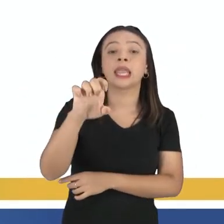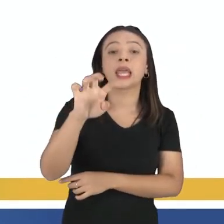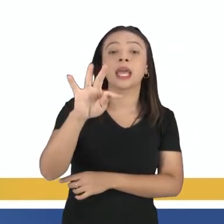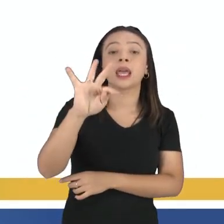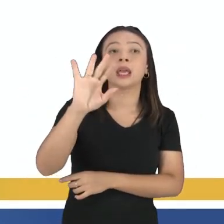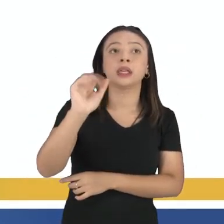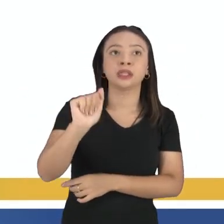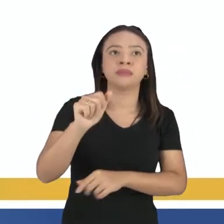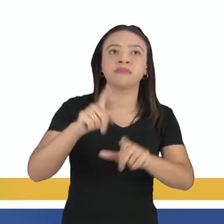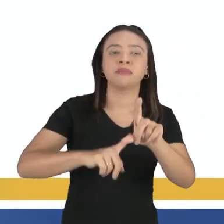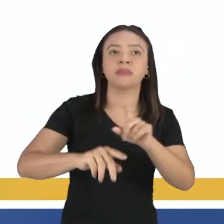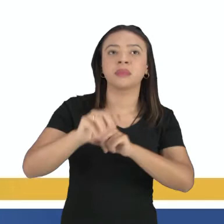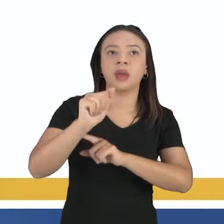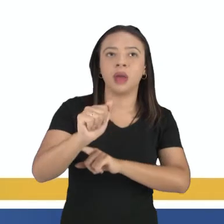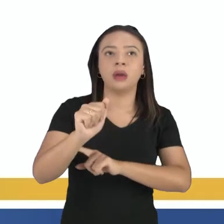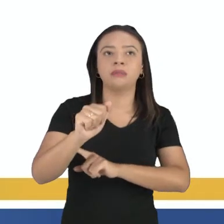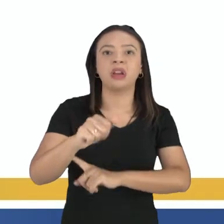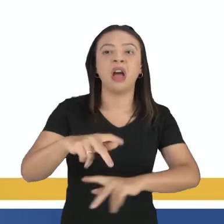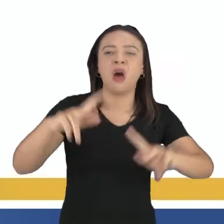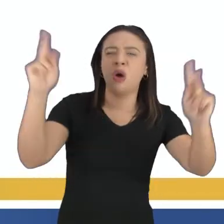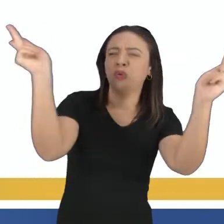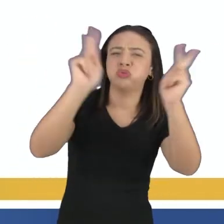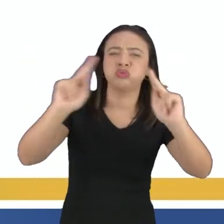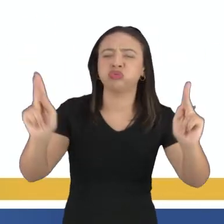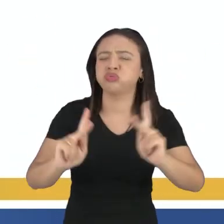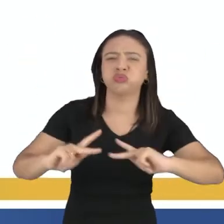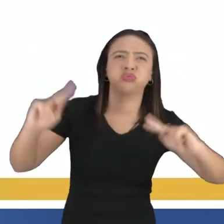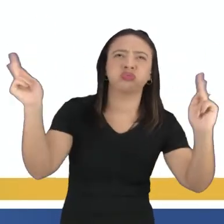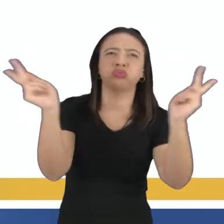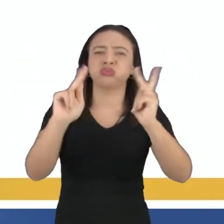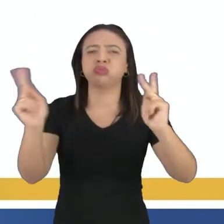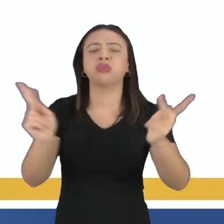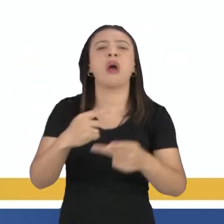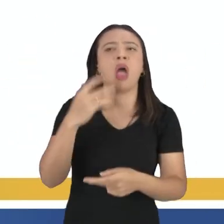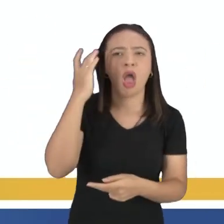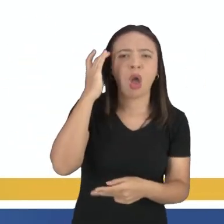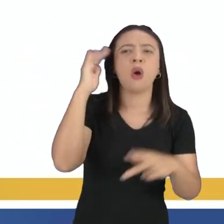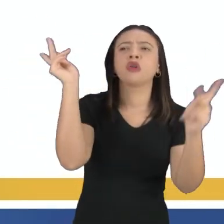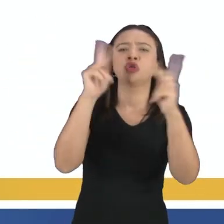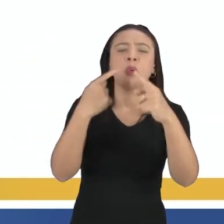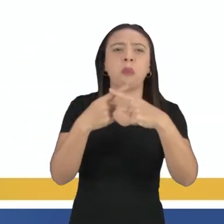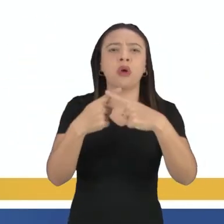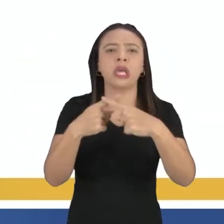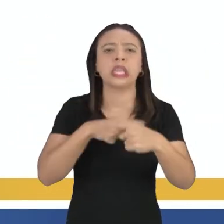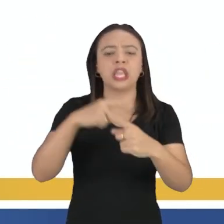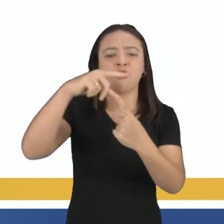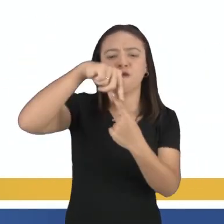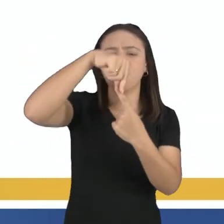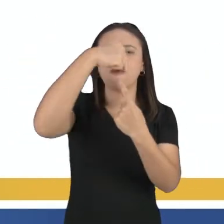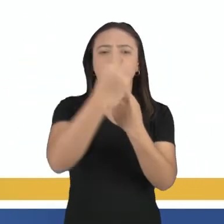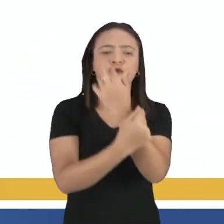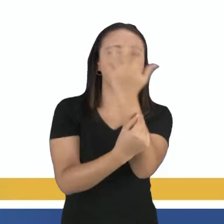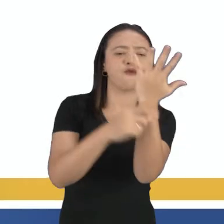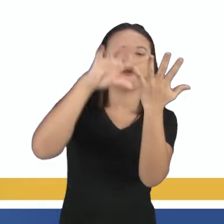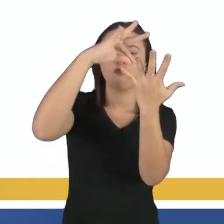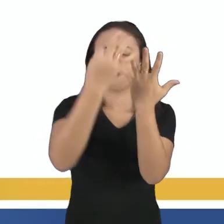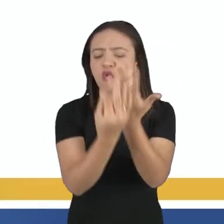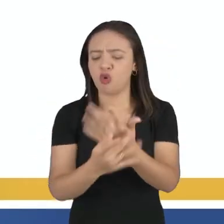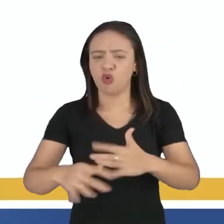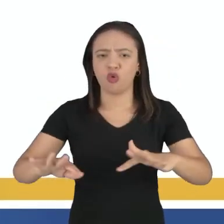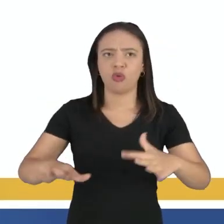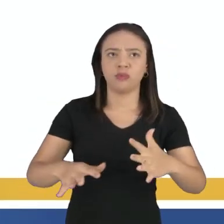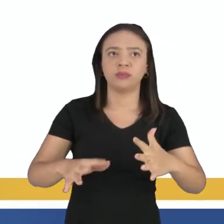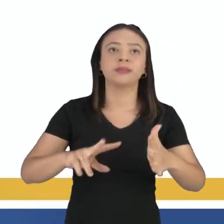ventado bastante porque há muitas folhas no chão. E aí, que tipo de oração é essa? Oração